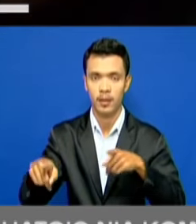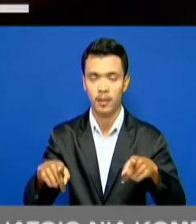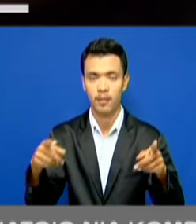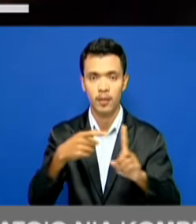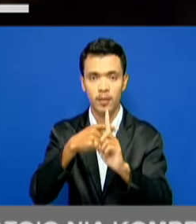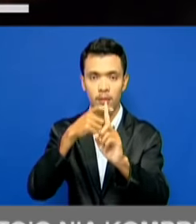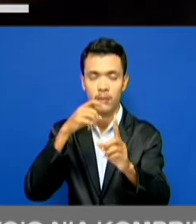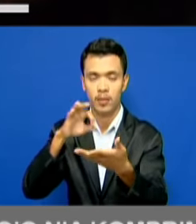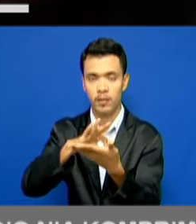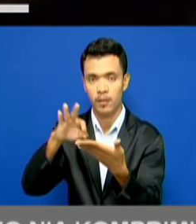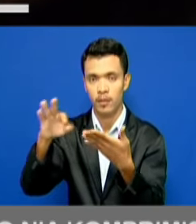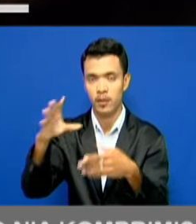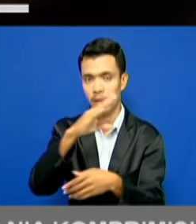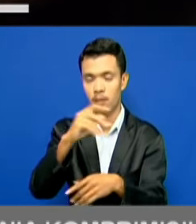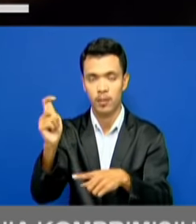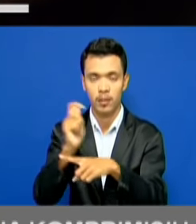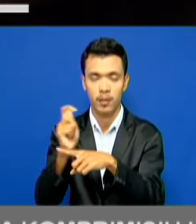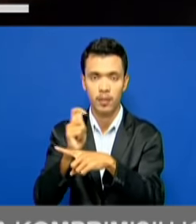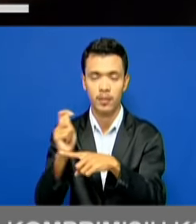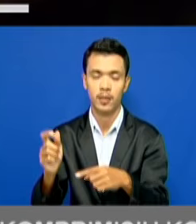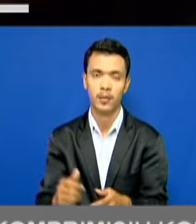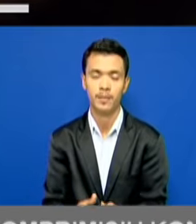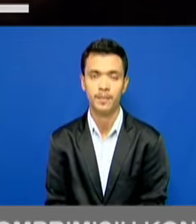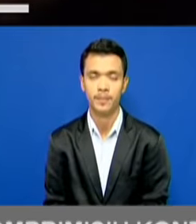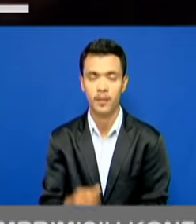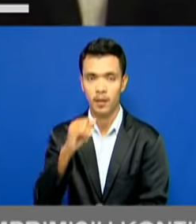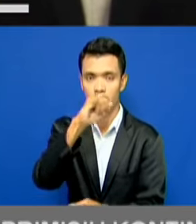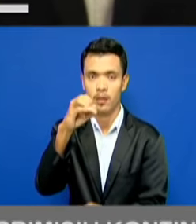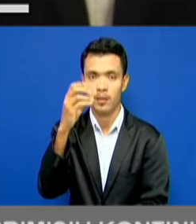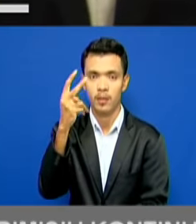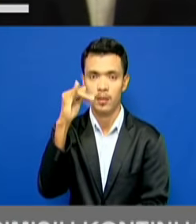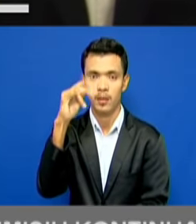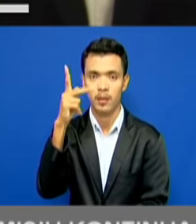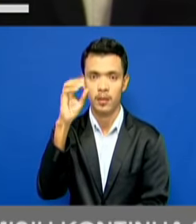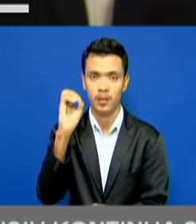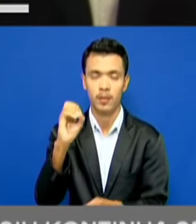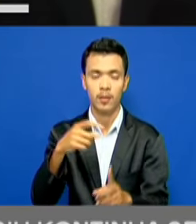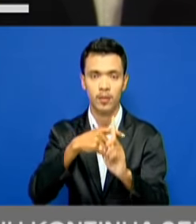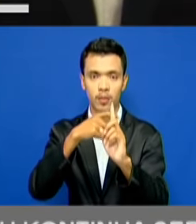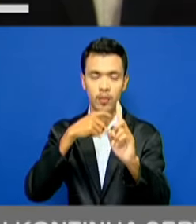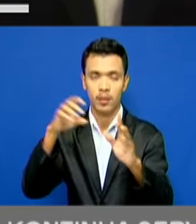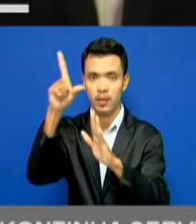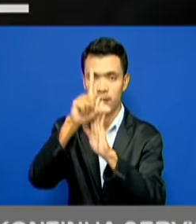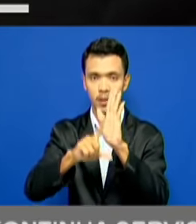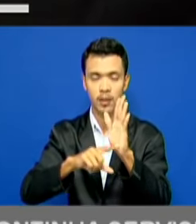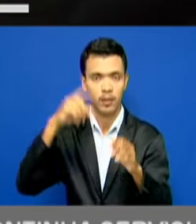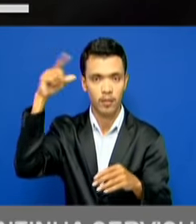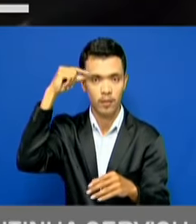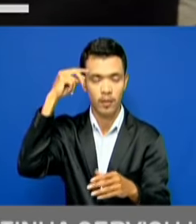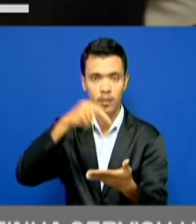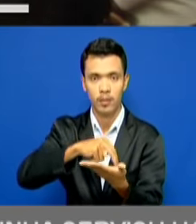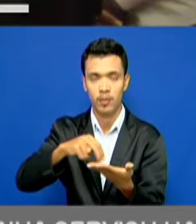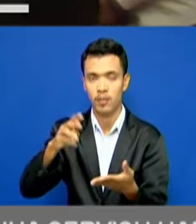treinamento. Comissário, Autoridade Aduaneira Joanico Pinto, nomeado Lihusi Resolução Governo número Hatnulu